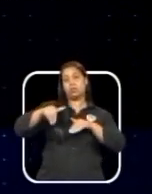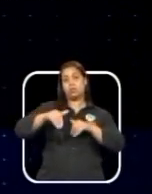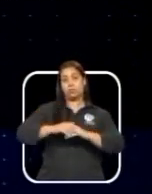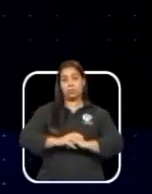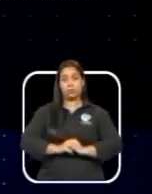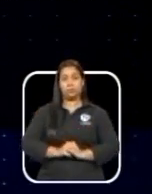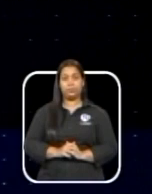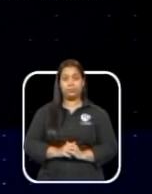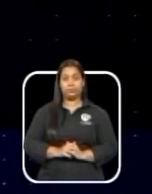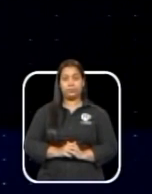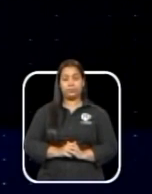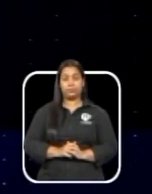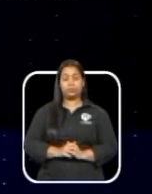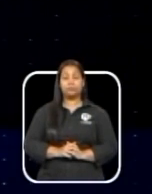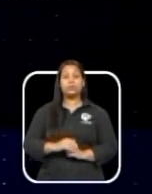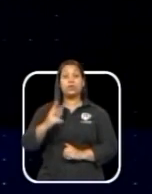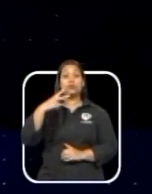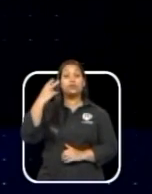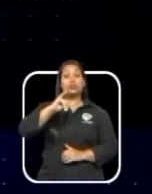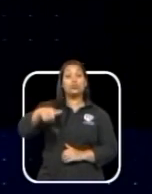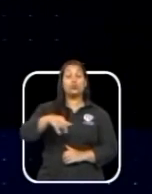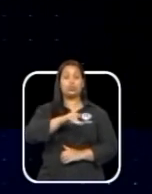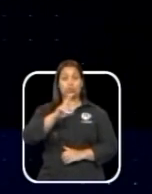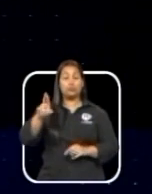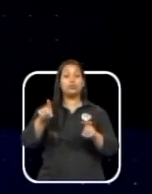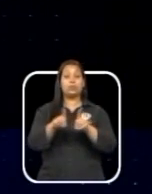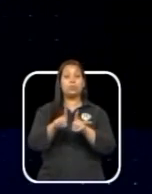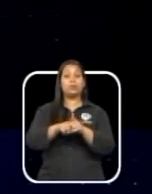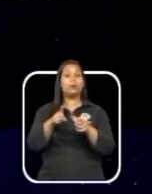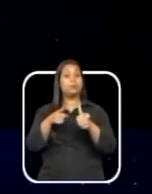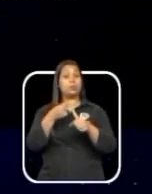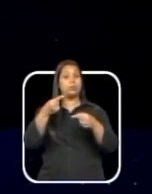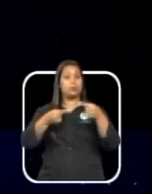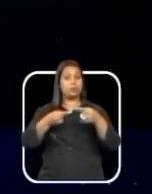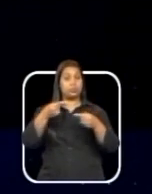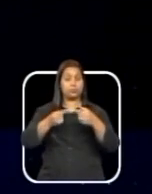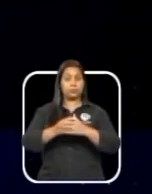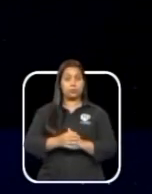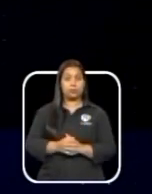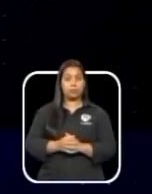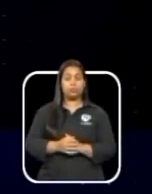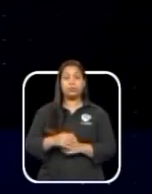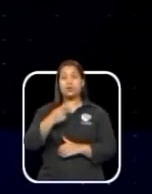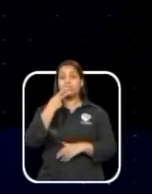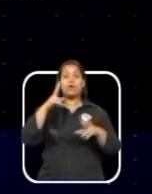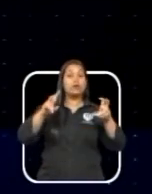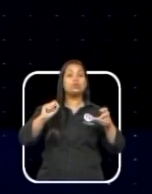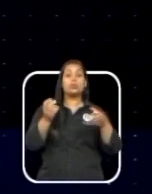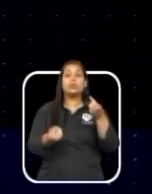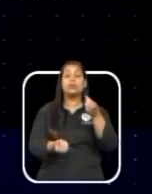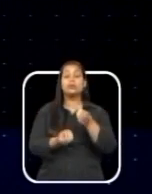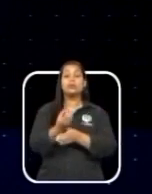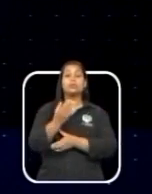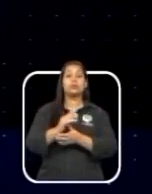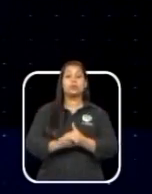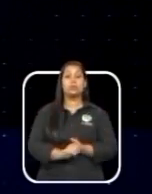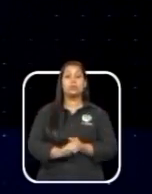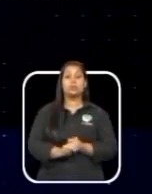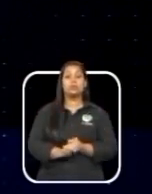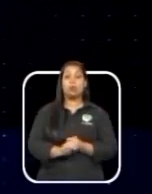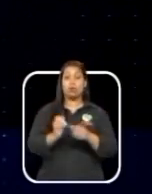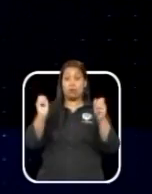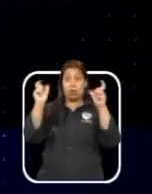de setembro. E de Francisco Júnior, também em primeira discussão, que trata da criação do